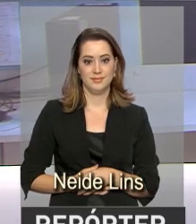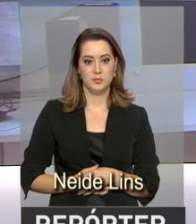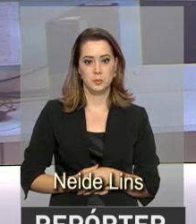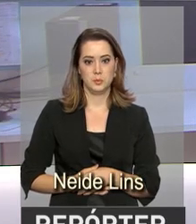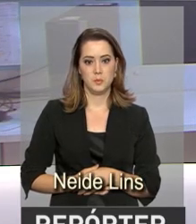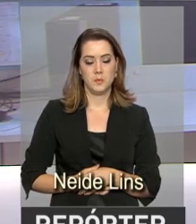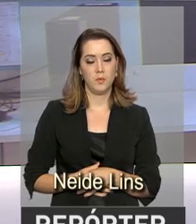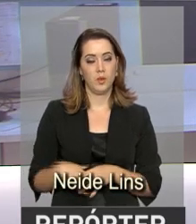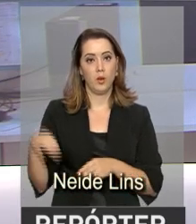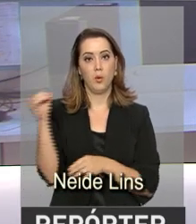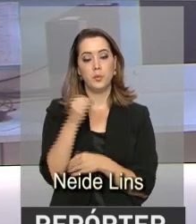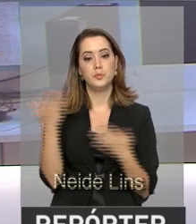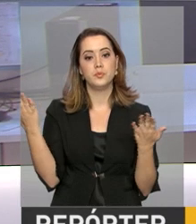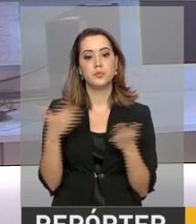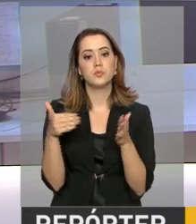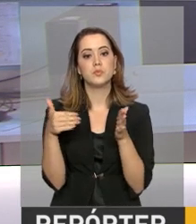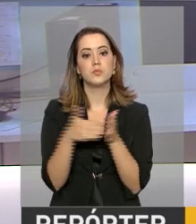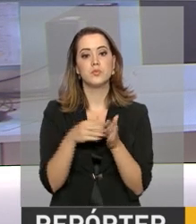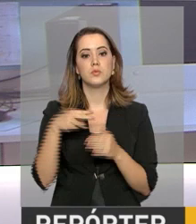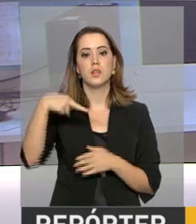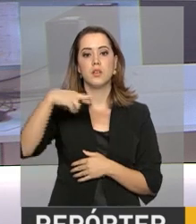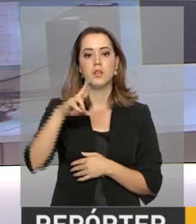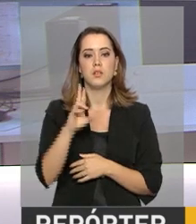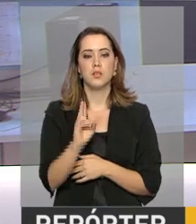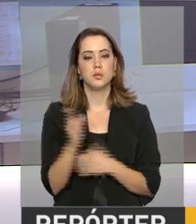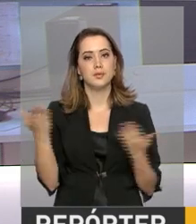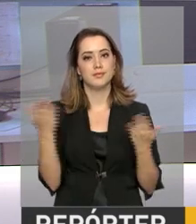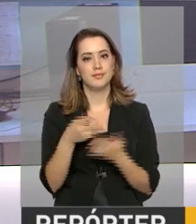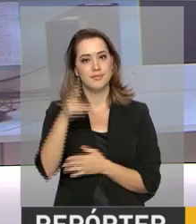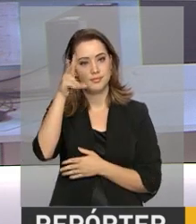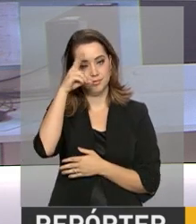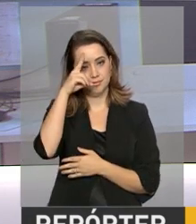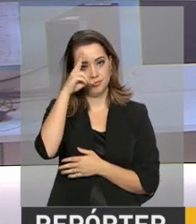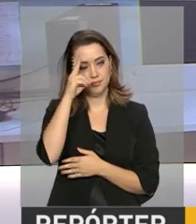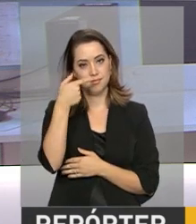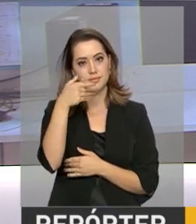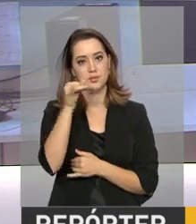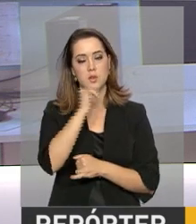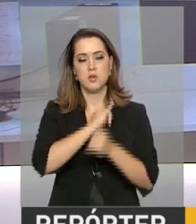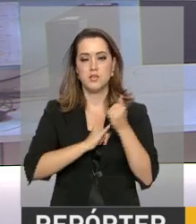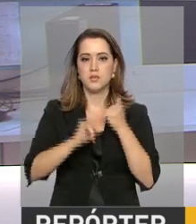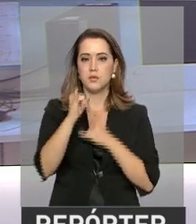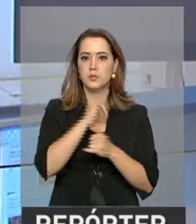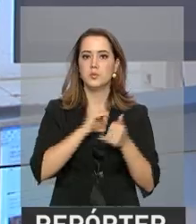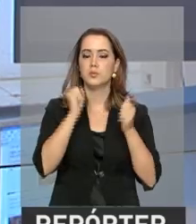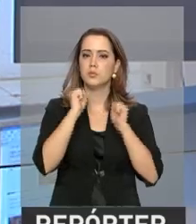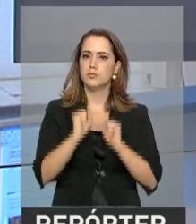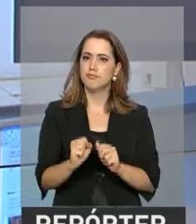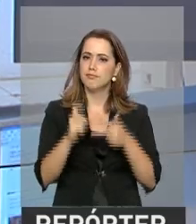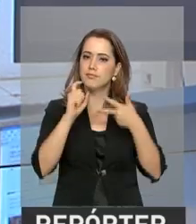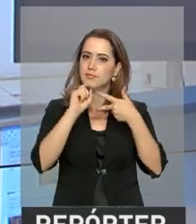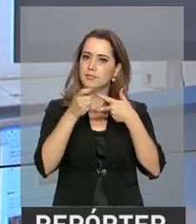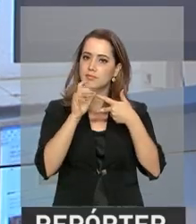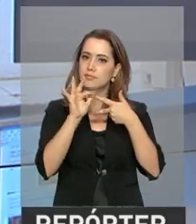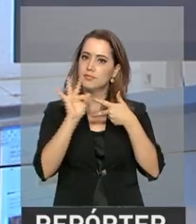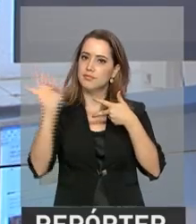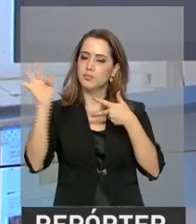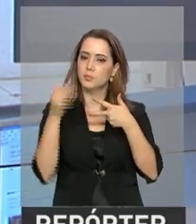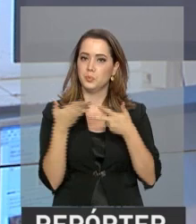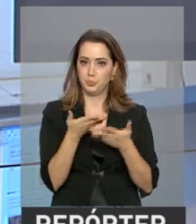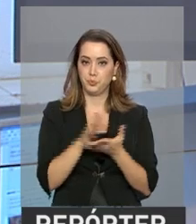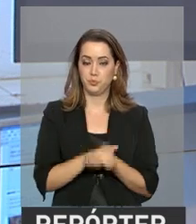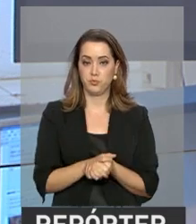Olá no ar, a última edição do Repórter NBR desta segunda-feira com as notícias do Poder Executivo Federal. Um grupo de